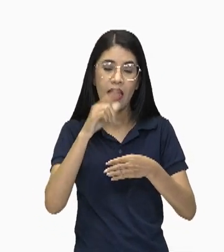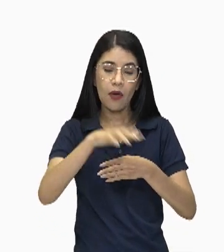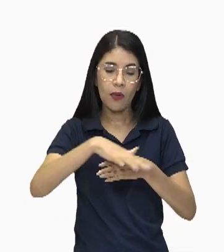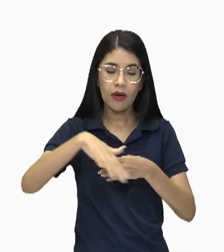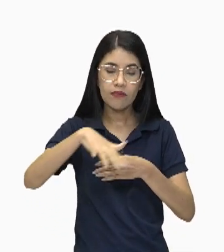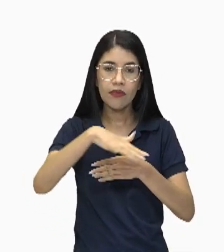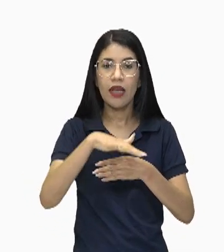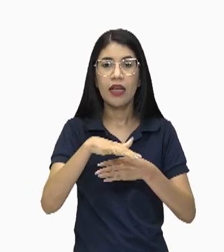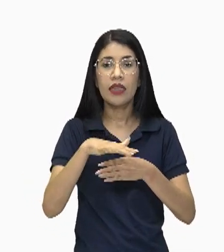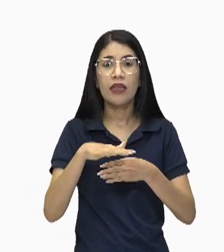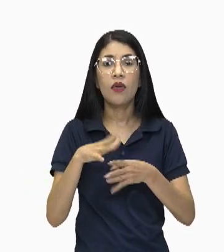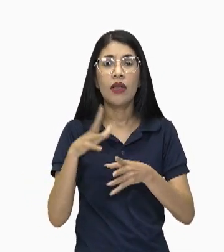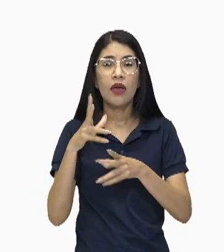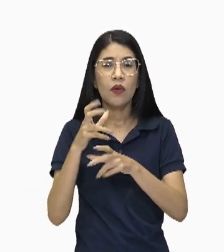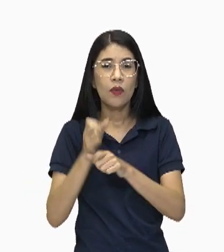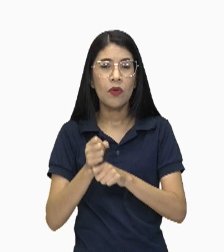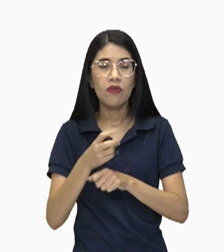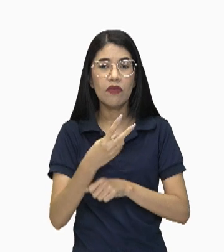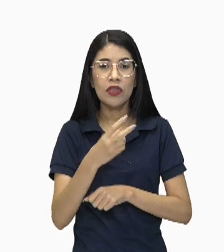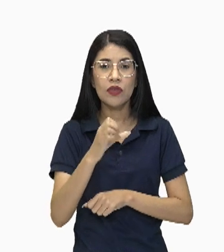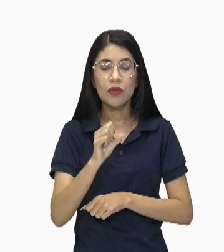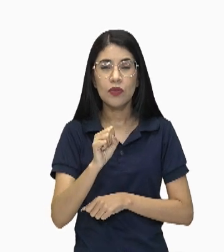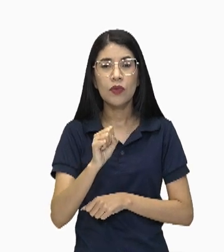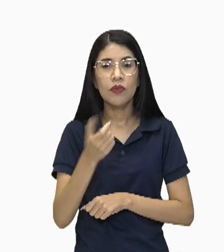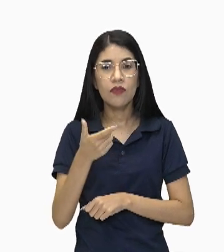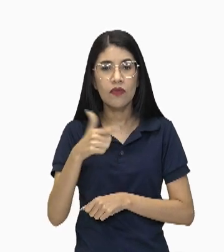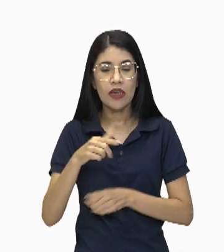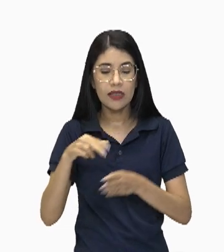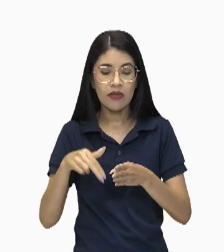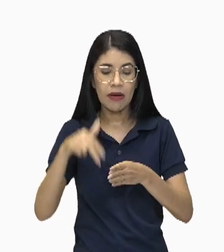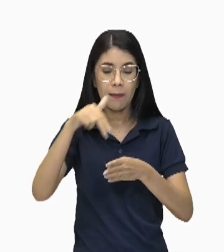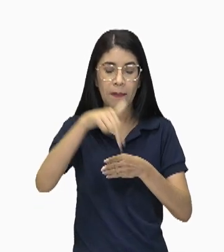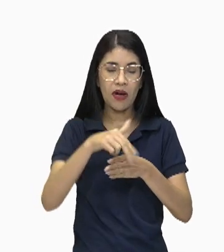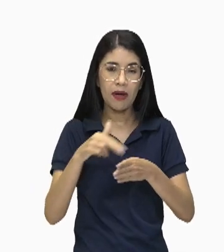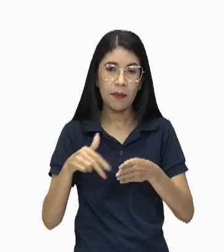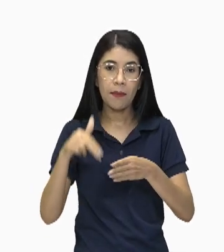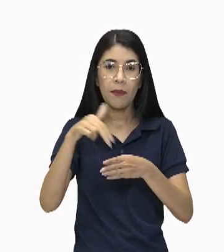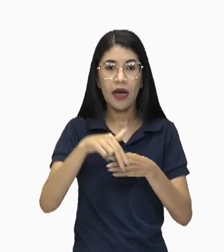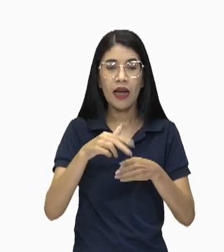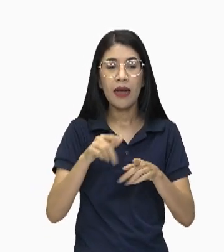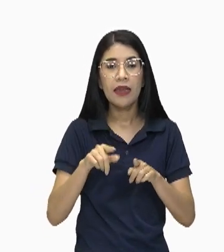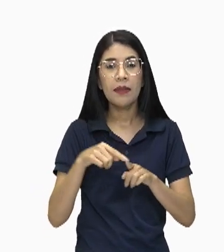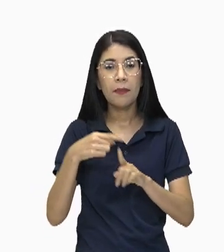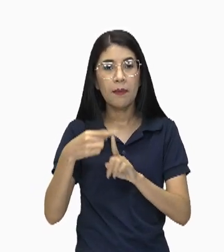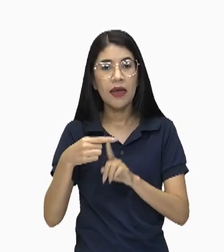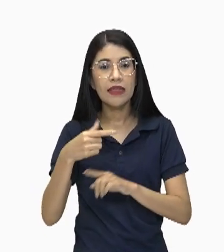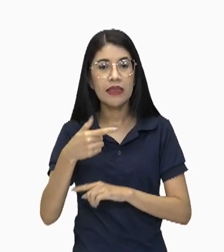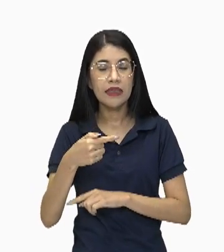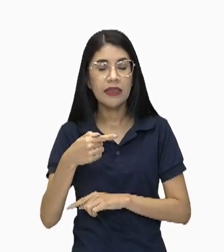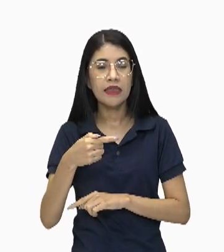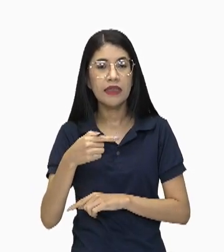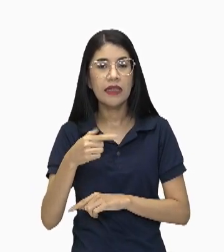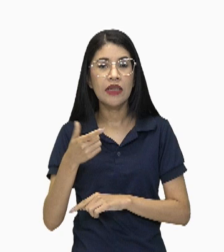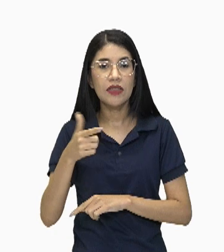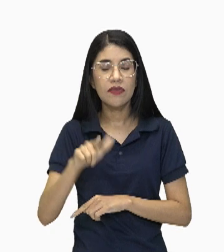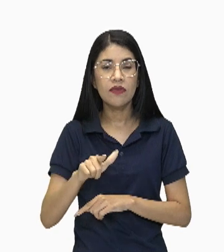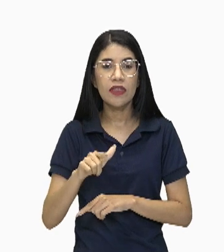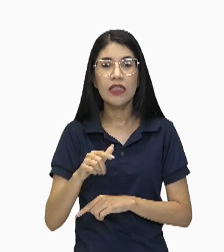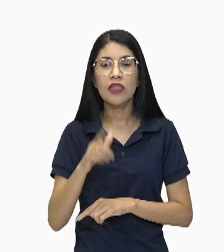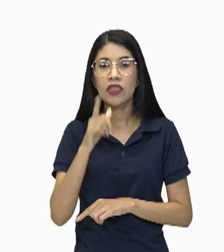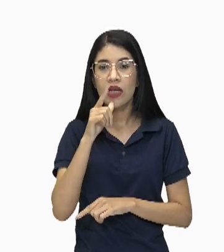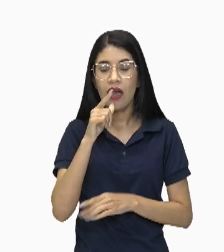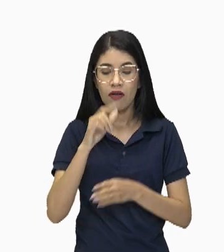os atletas devem saltar aí 28 vezes sobre os obstáculos e 7 vezes sobre o fosso, isso na prova de